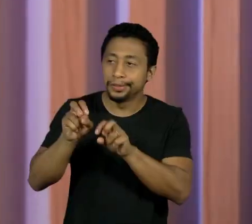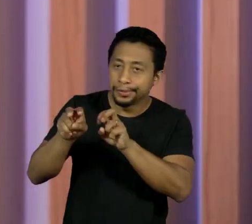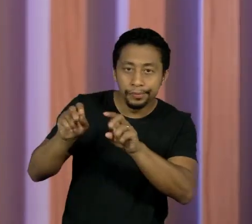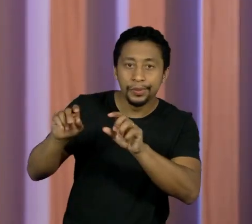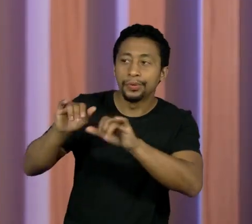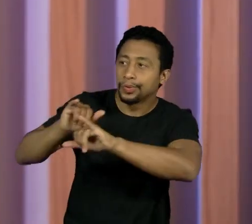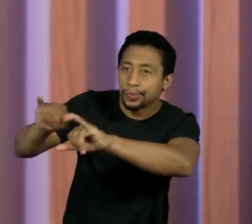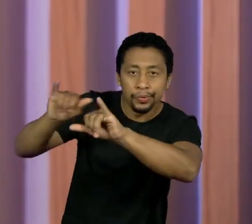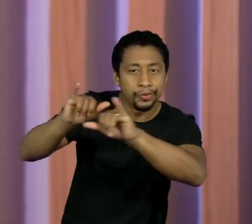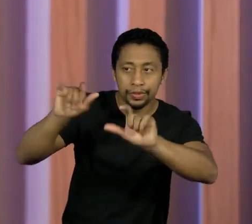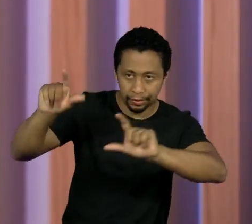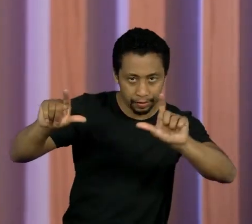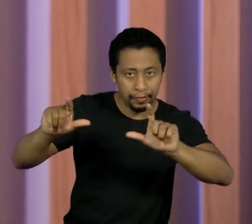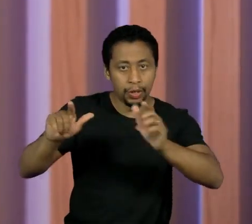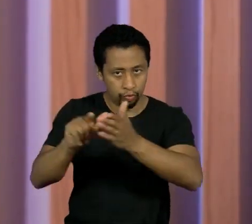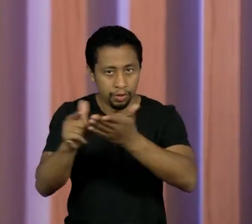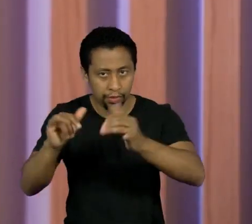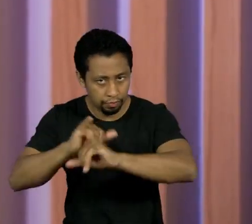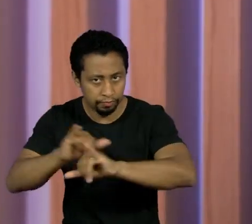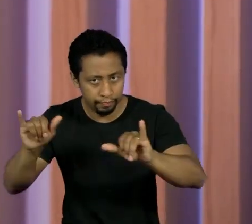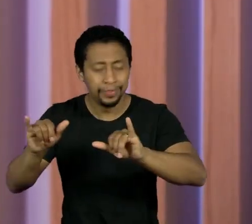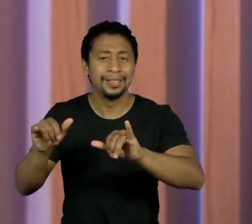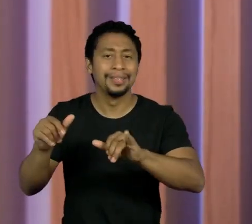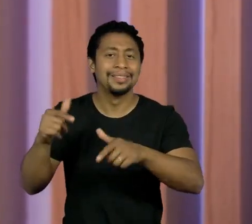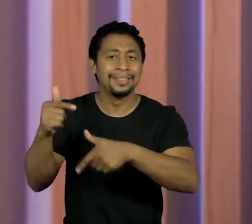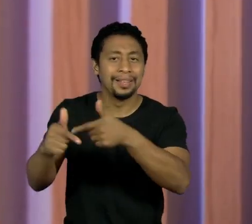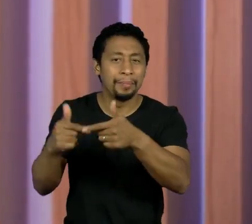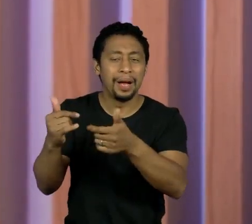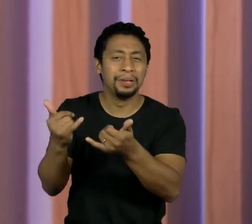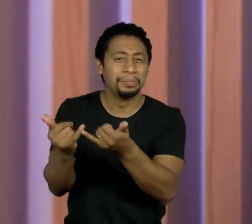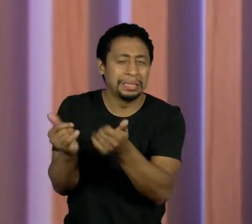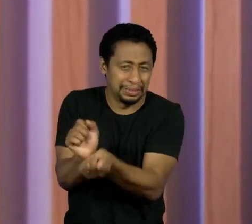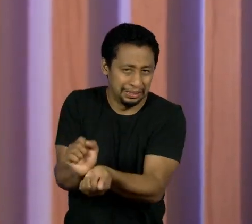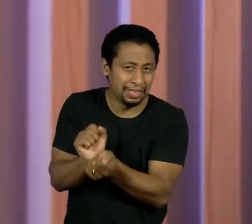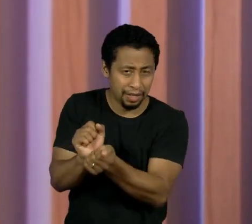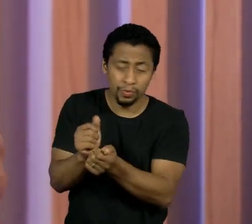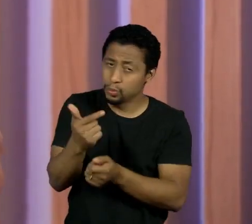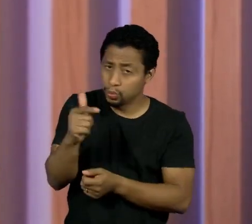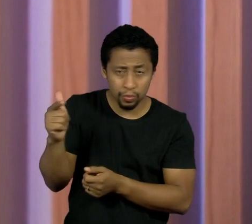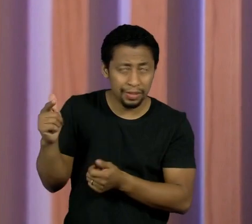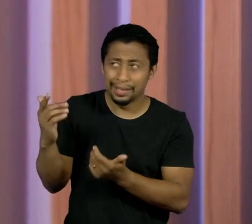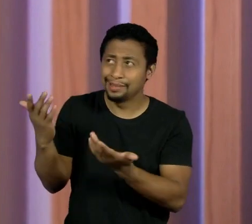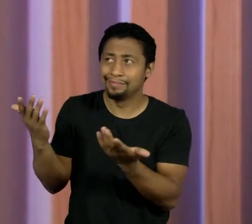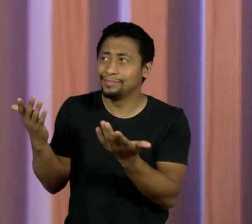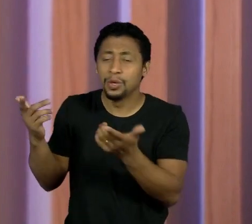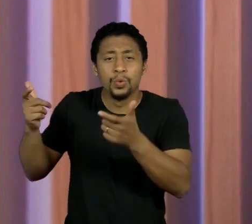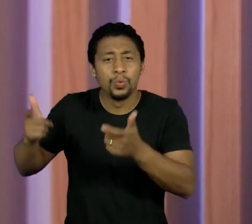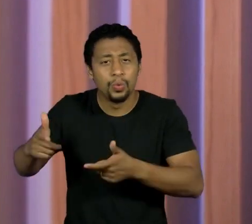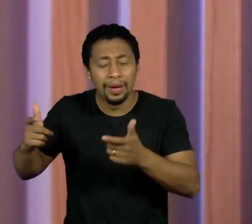não tem nenhum tipo de privacidade, não tem onde dormir direito, não tem